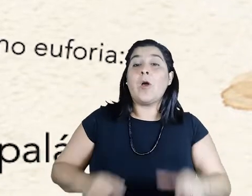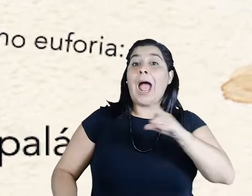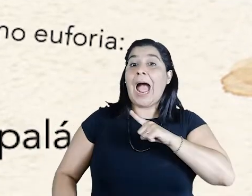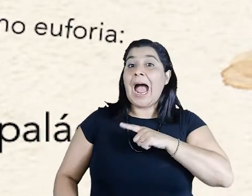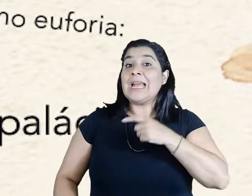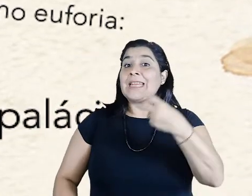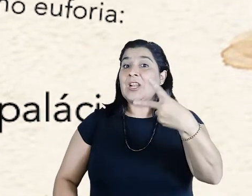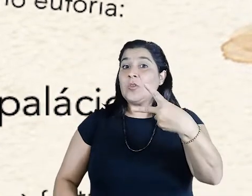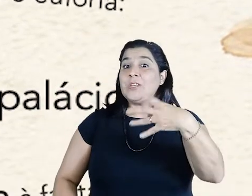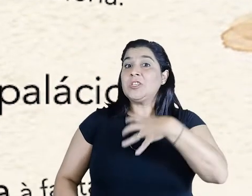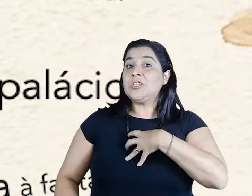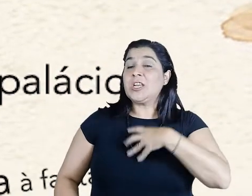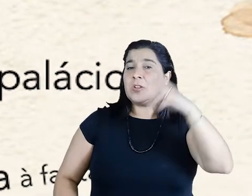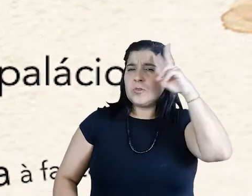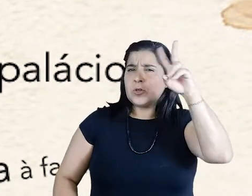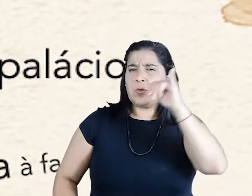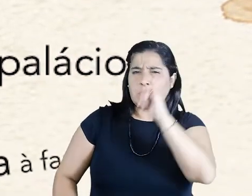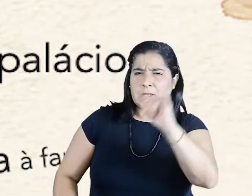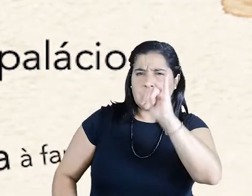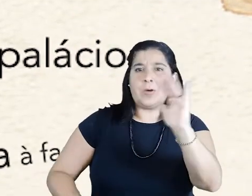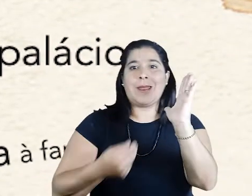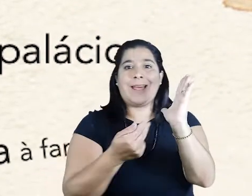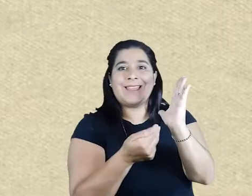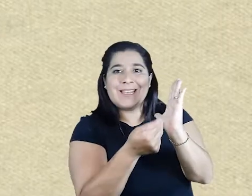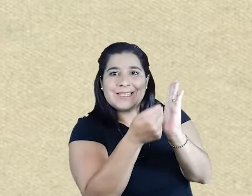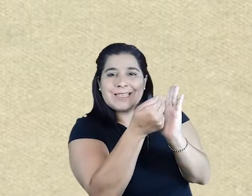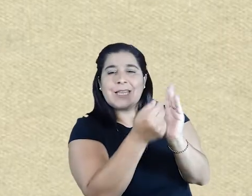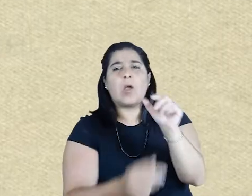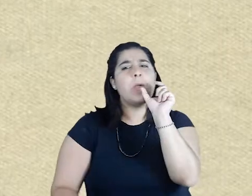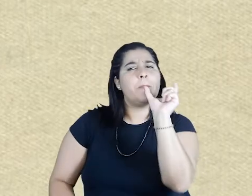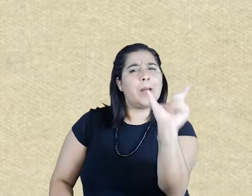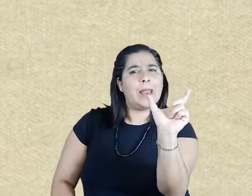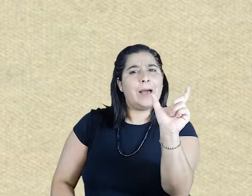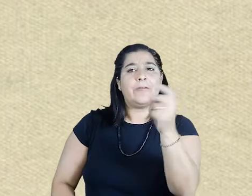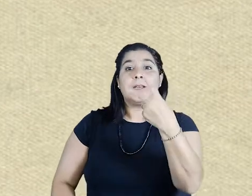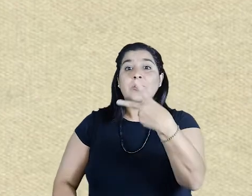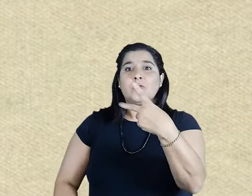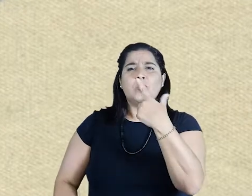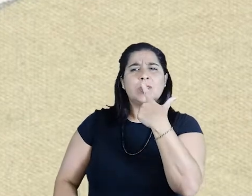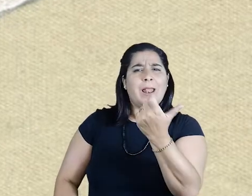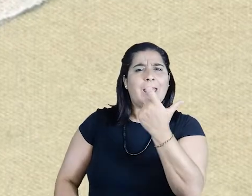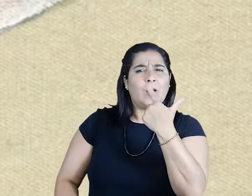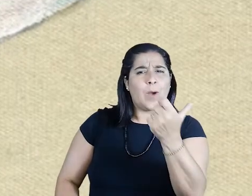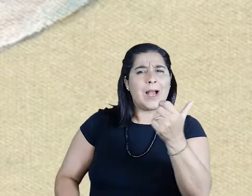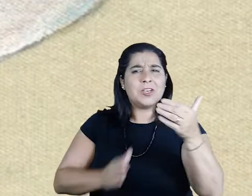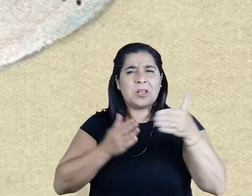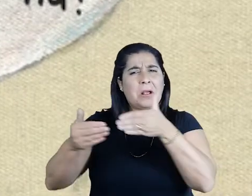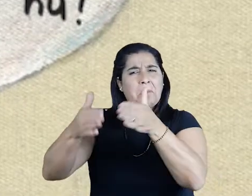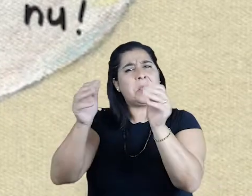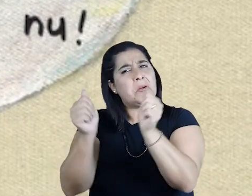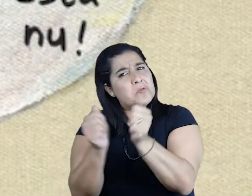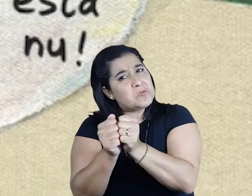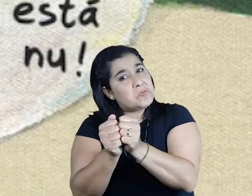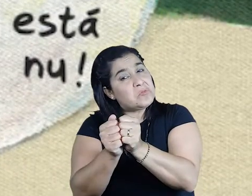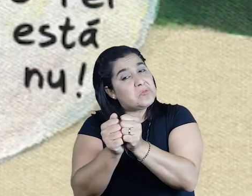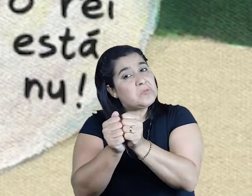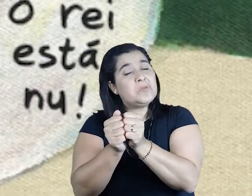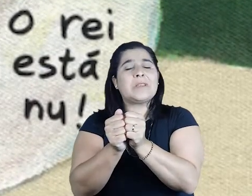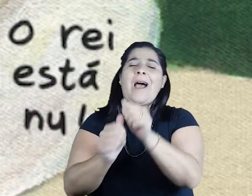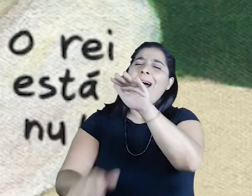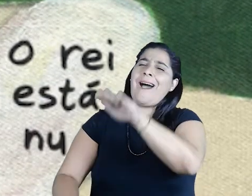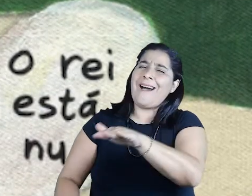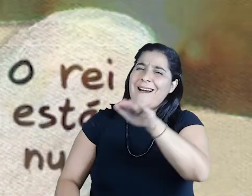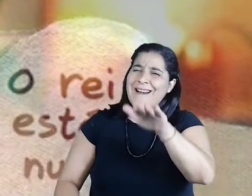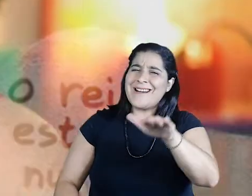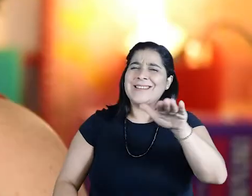dois modos de contar história. As ilustrações e as palavras escritas. Será que elas caminham sempre na mesma direção? Ah, as